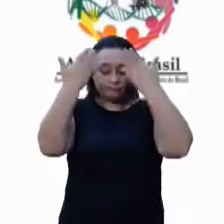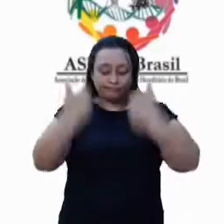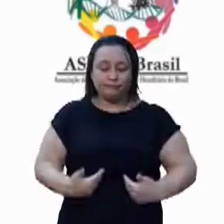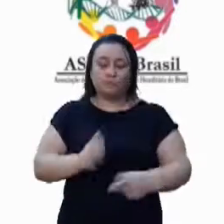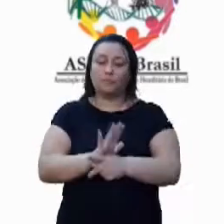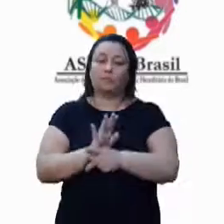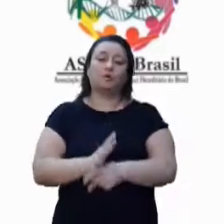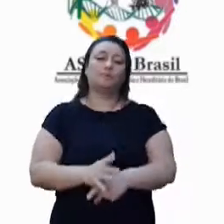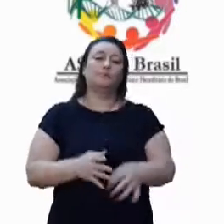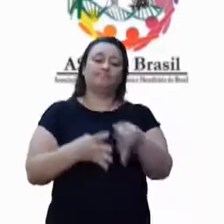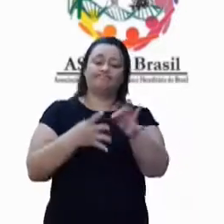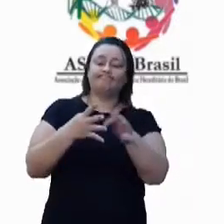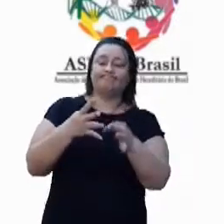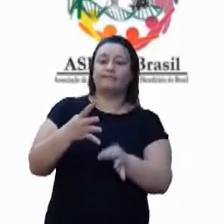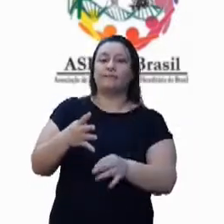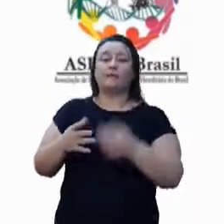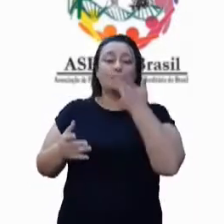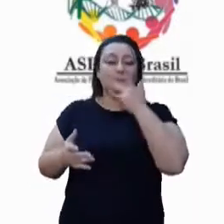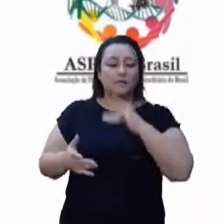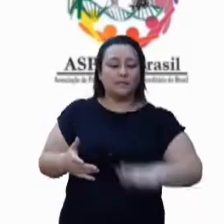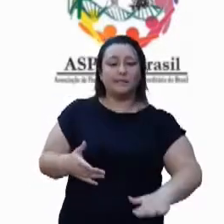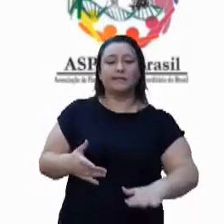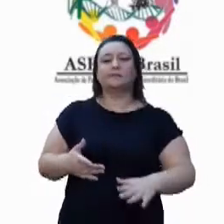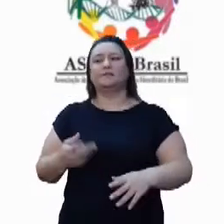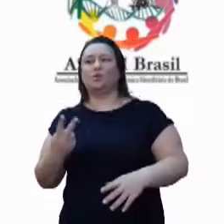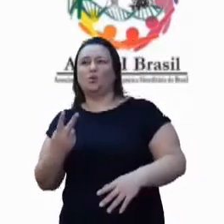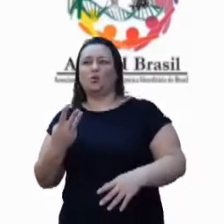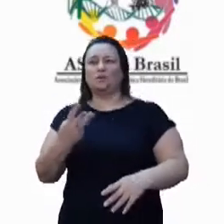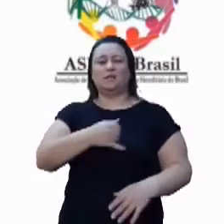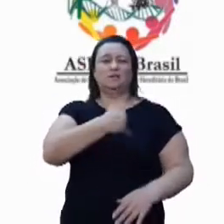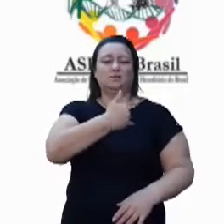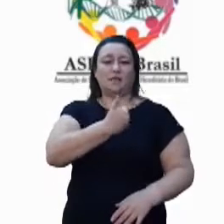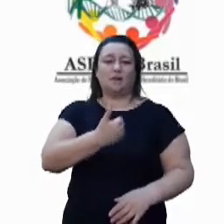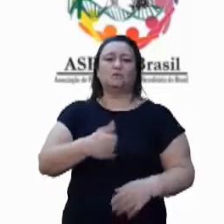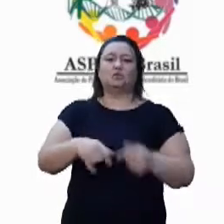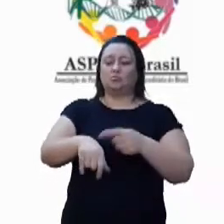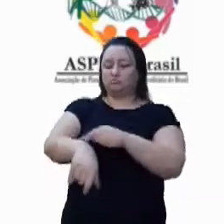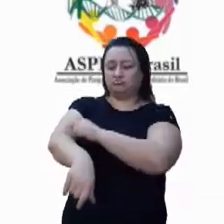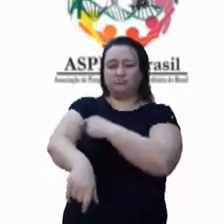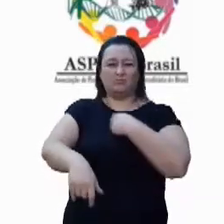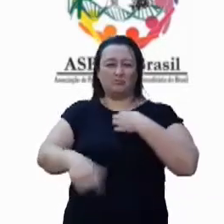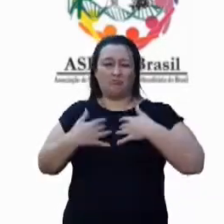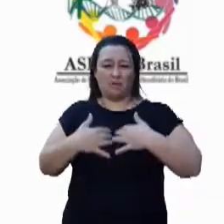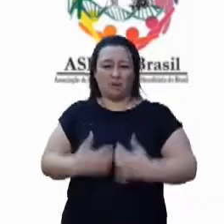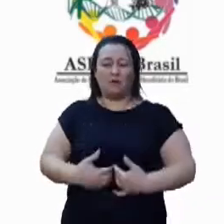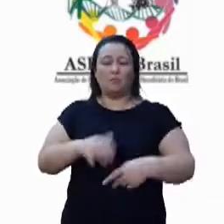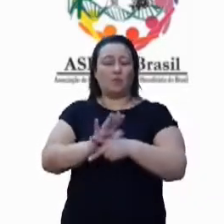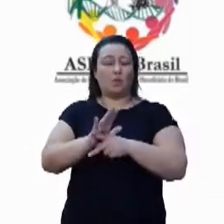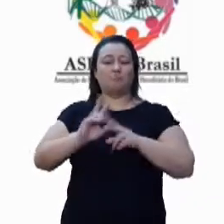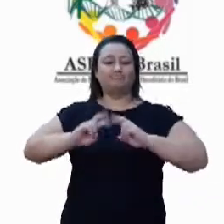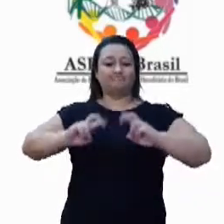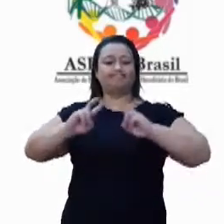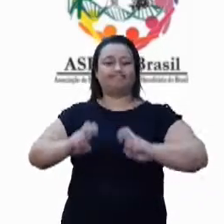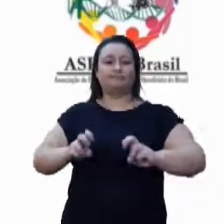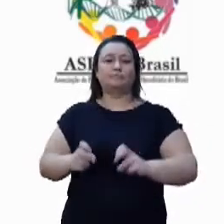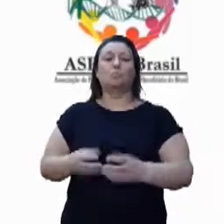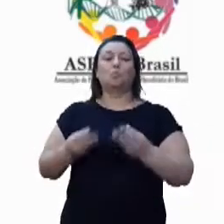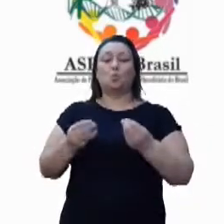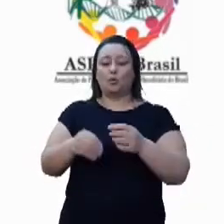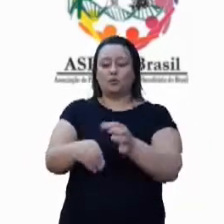característico seria de uma criança com seus 2, 3 anos, com alterações cutâneas de ictiose característica, muito